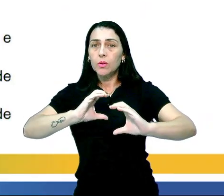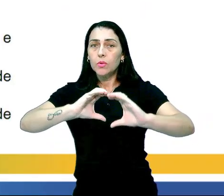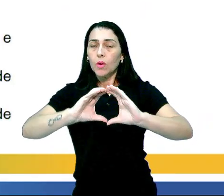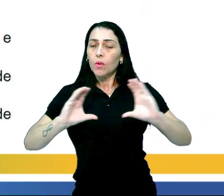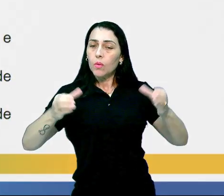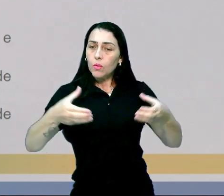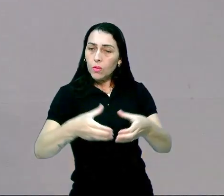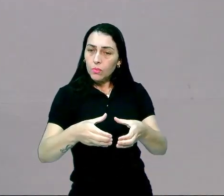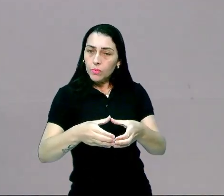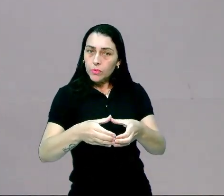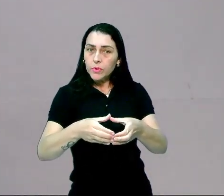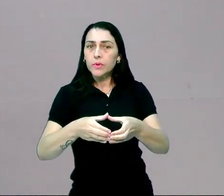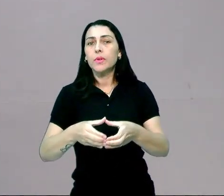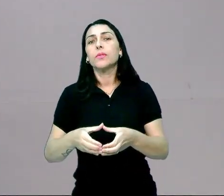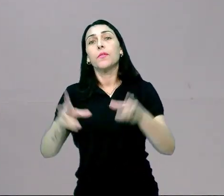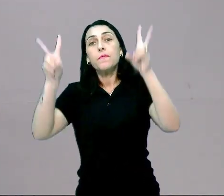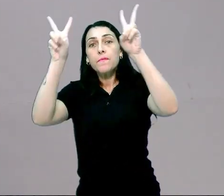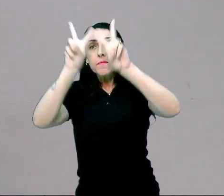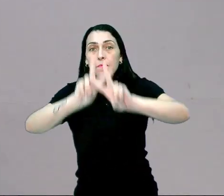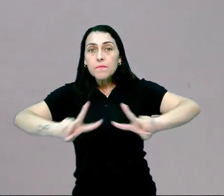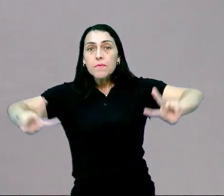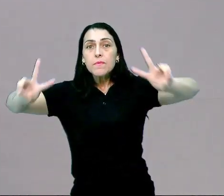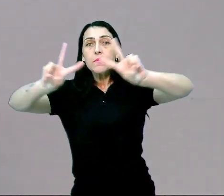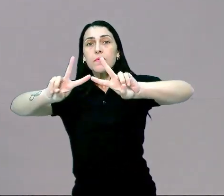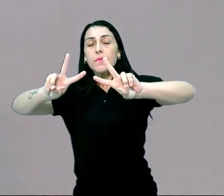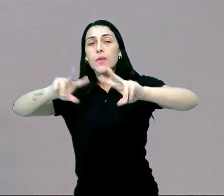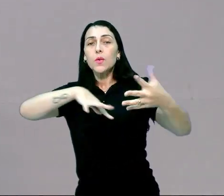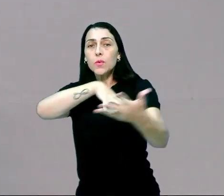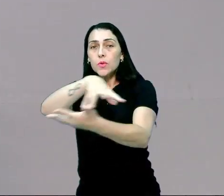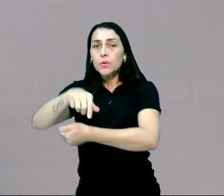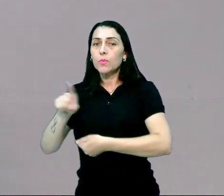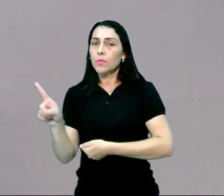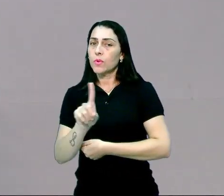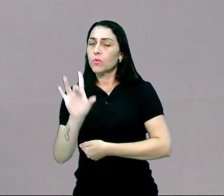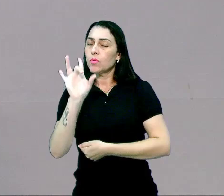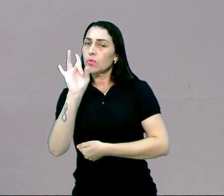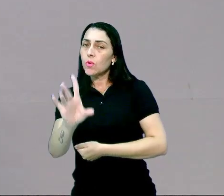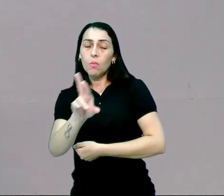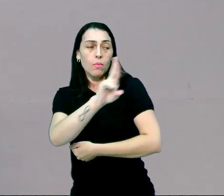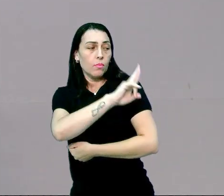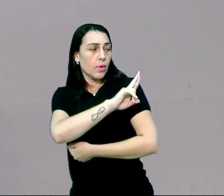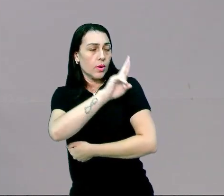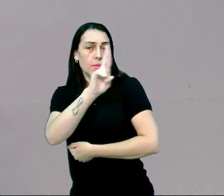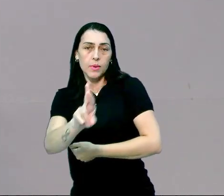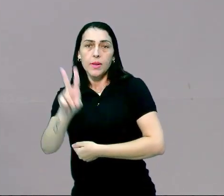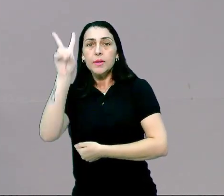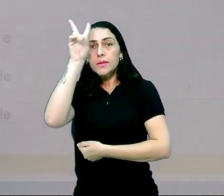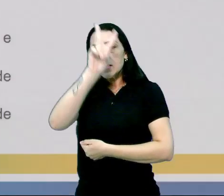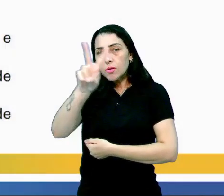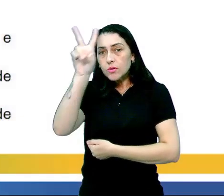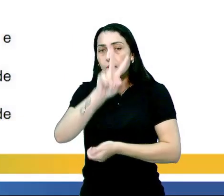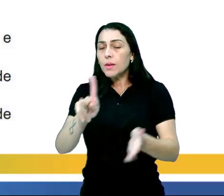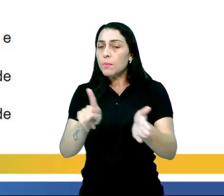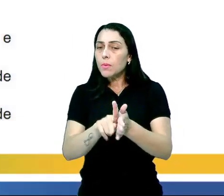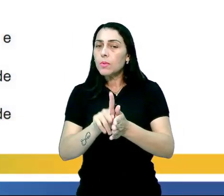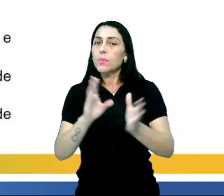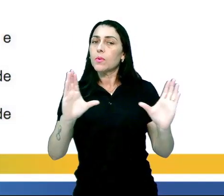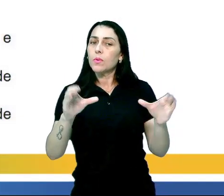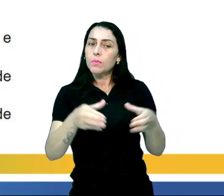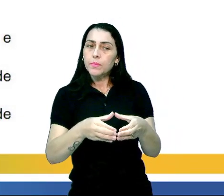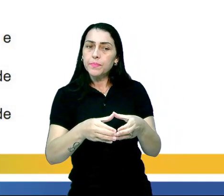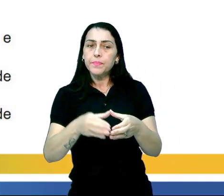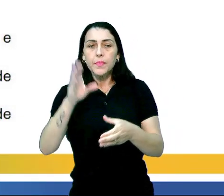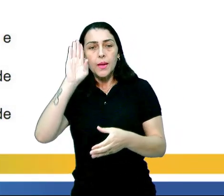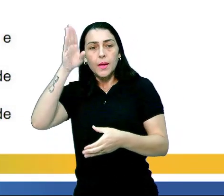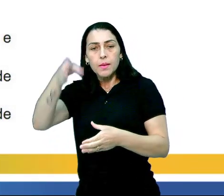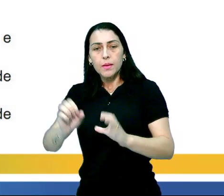de uma comunidade. Visão de mundo não, porque ele vai só fazendo a representação histórica daquela comunidade, tá? E